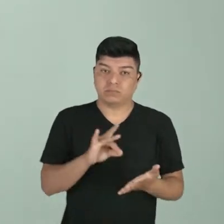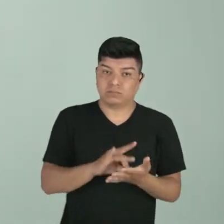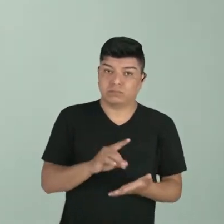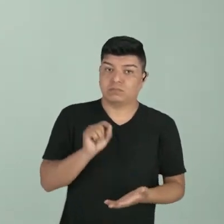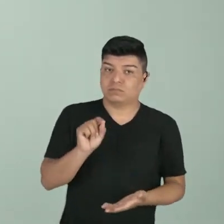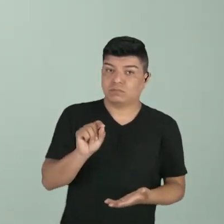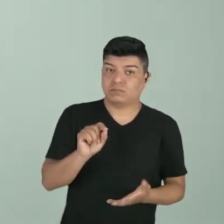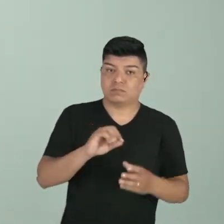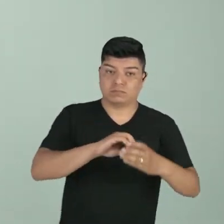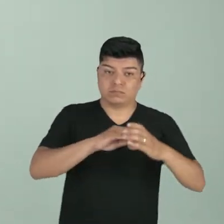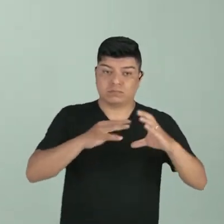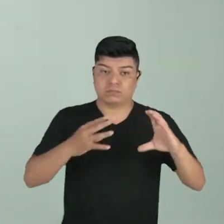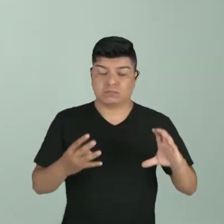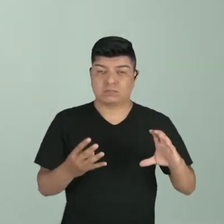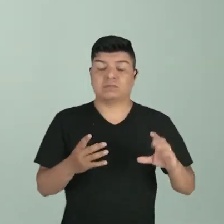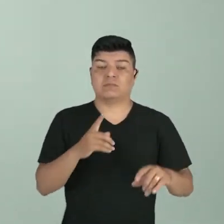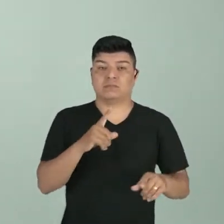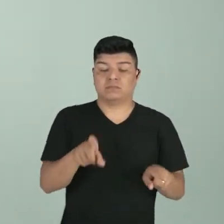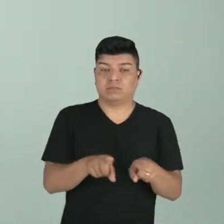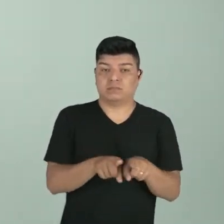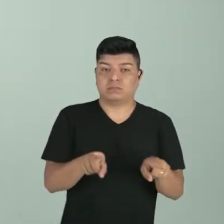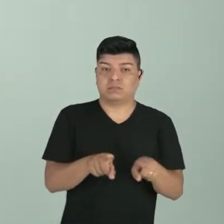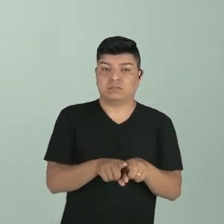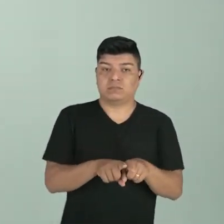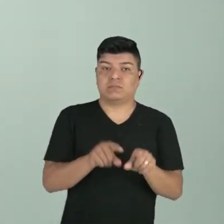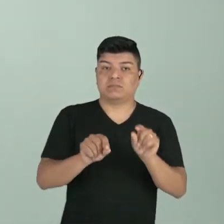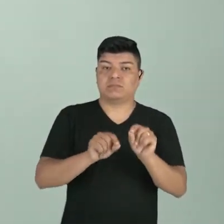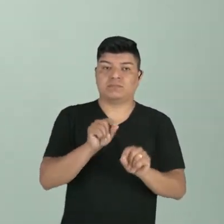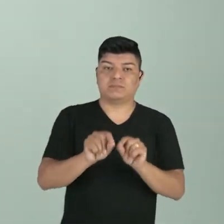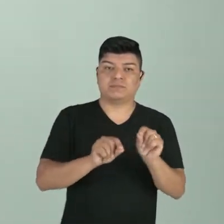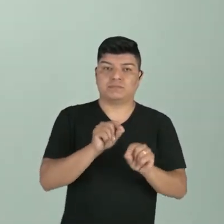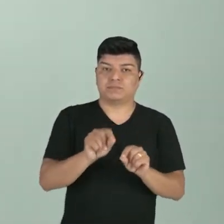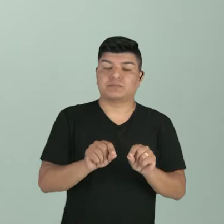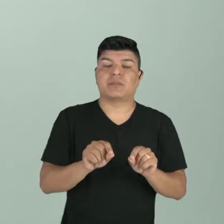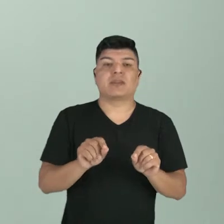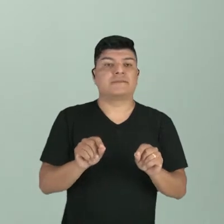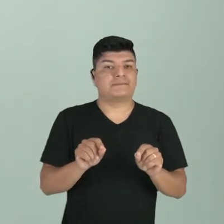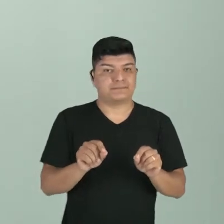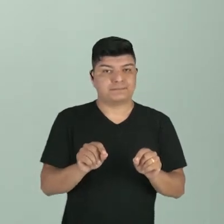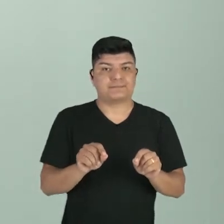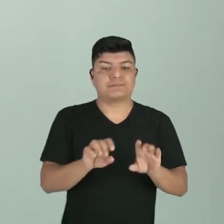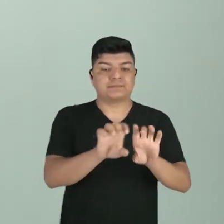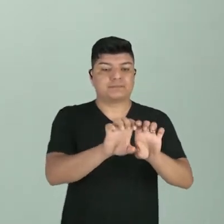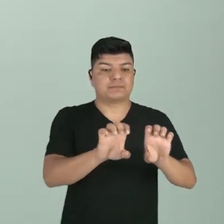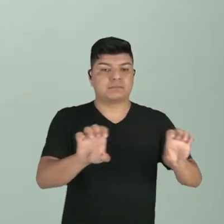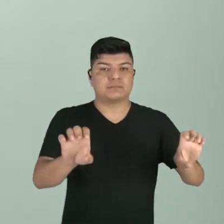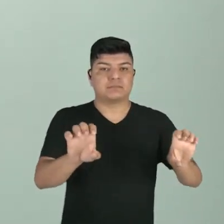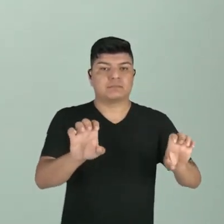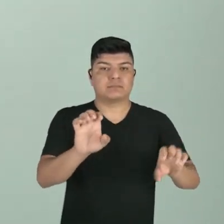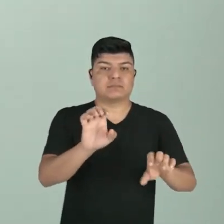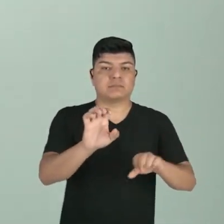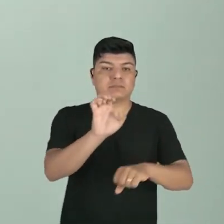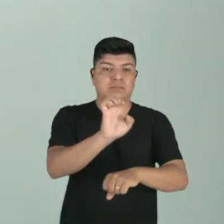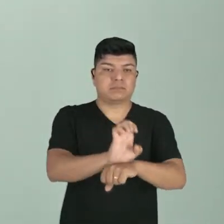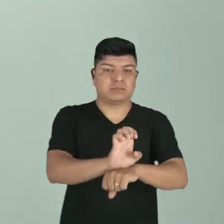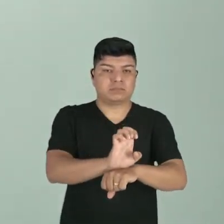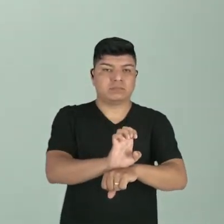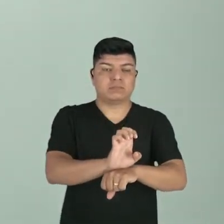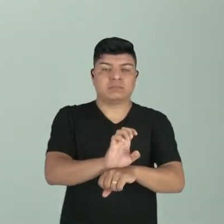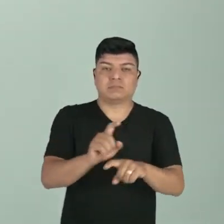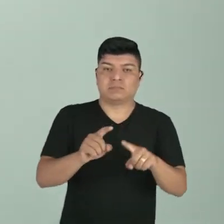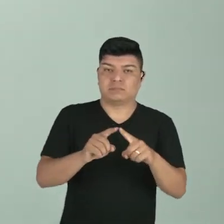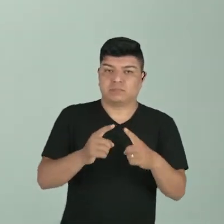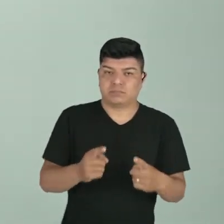esse, característica essa, que acaba correspondendo à essência da estrutura do Estado. É